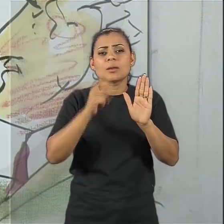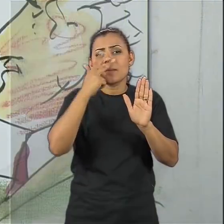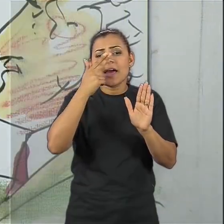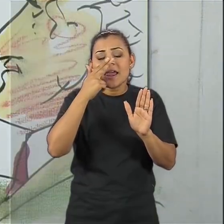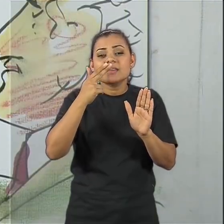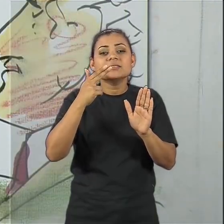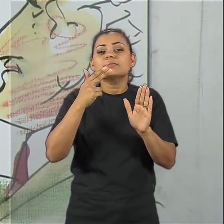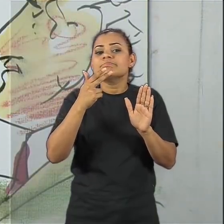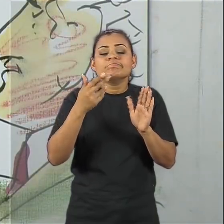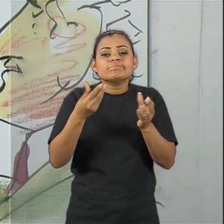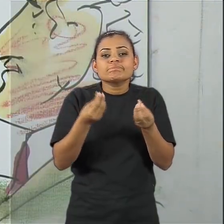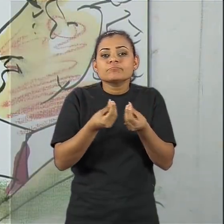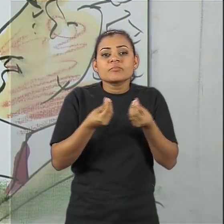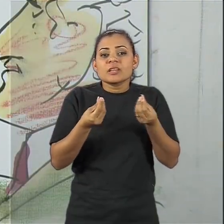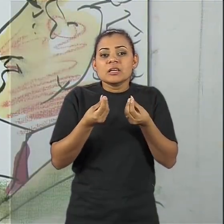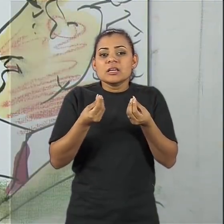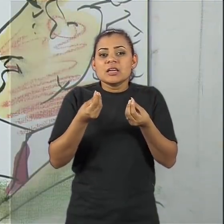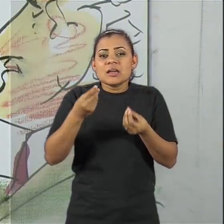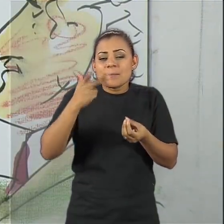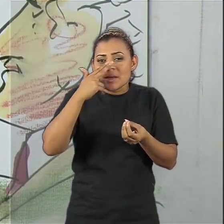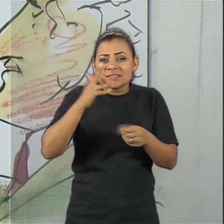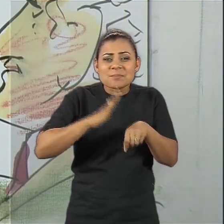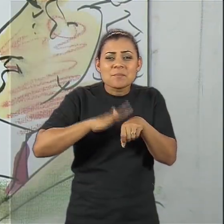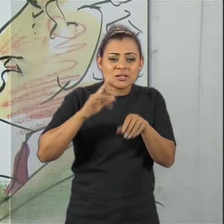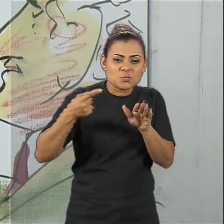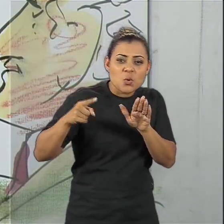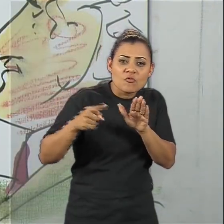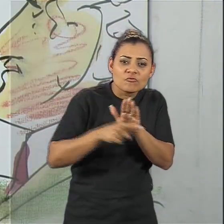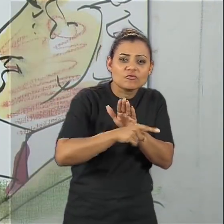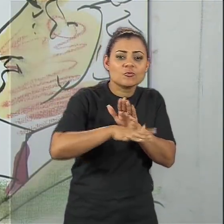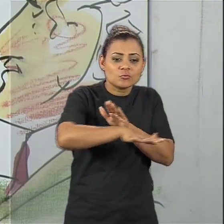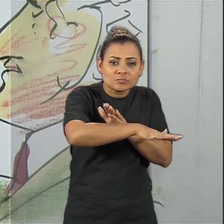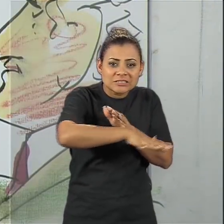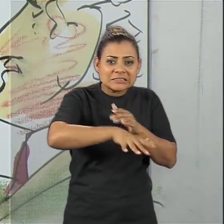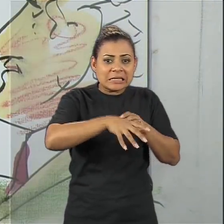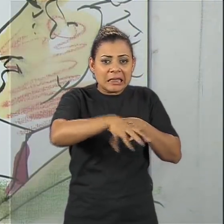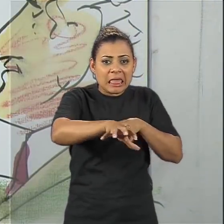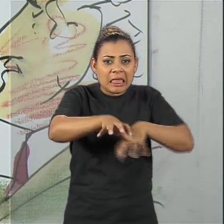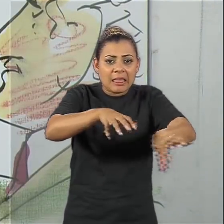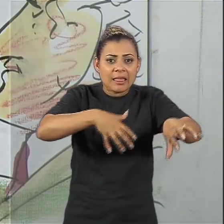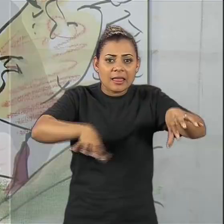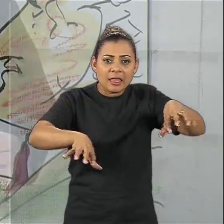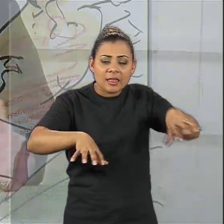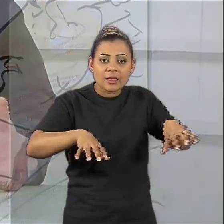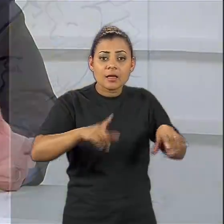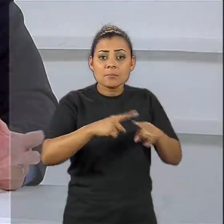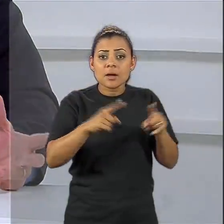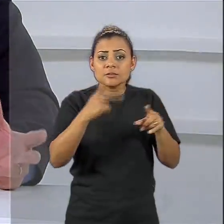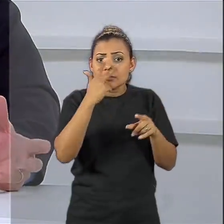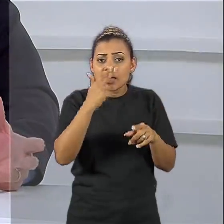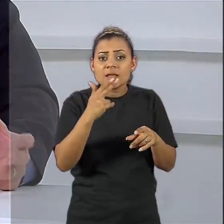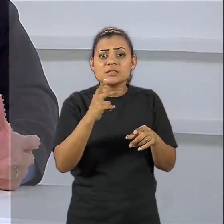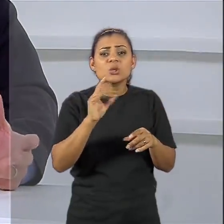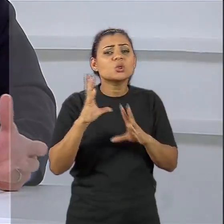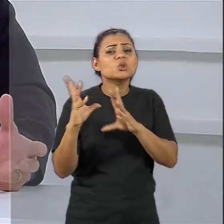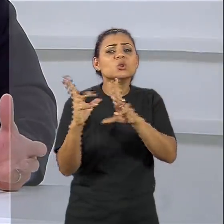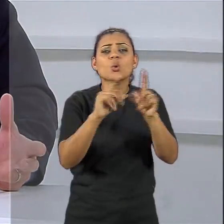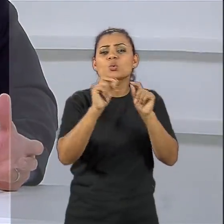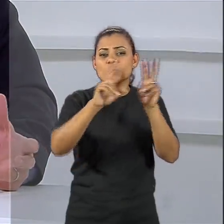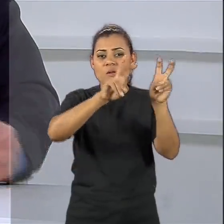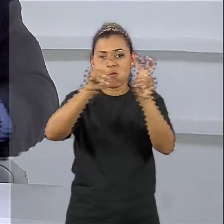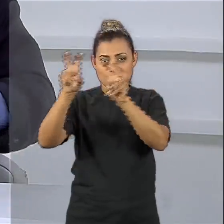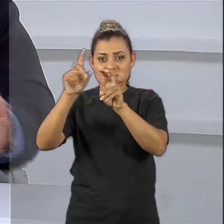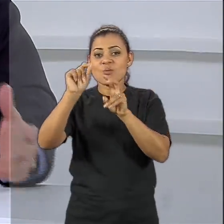essa desestruturação é mais profunda, eles começaram a desaparecer. Por exemplo, todos os outsiders, os